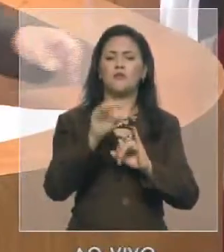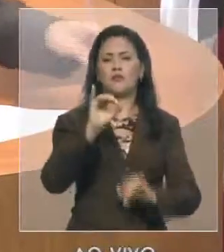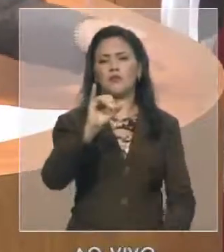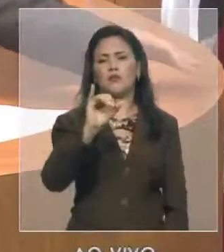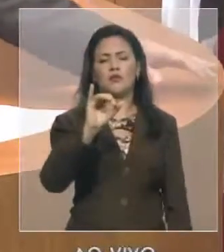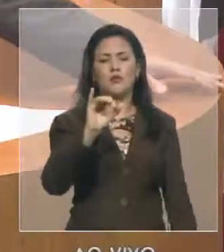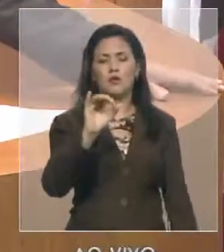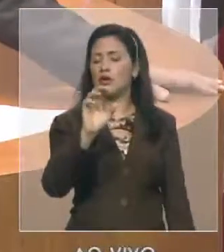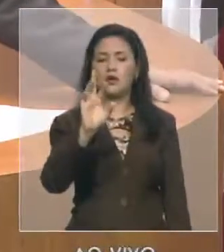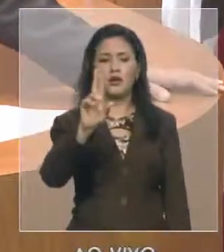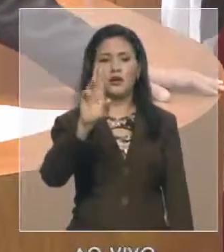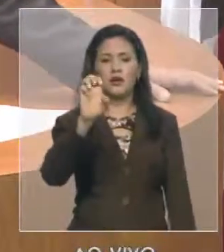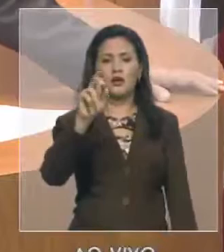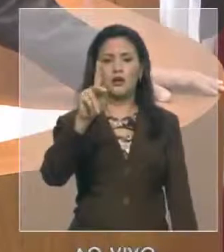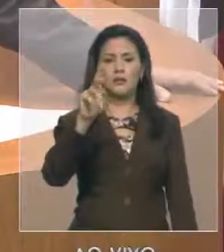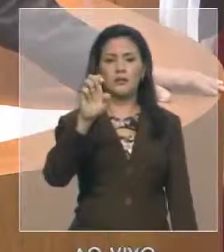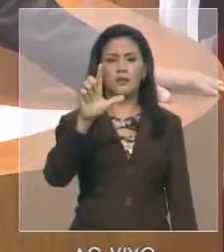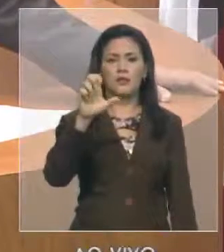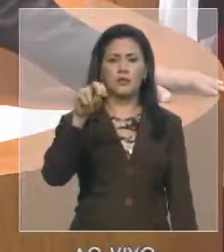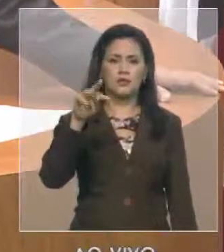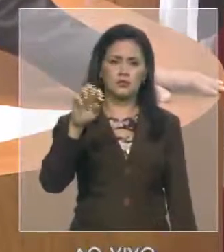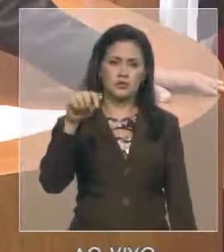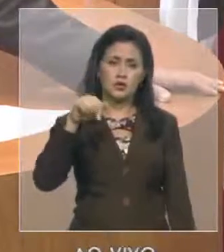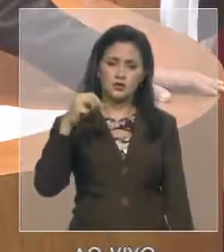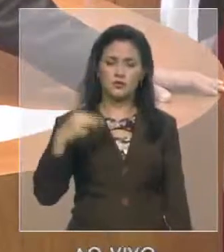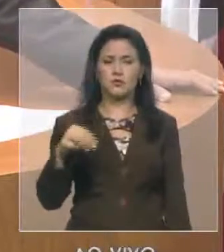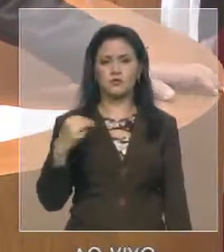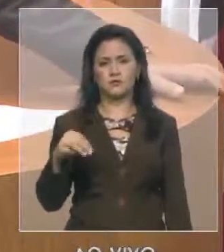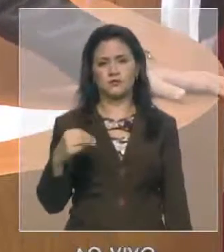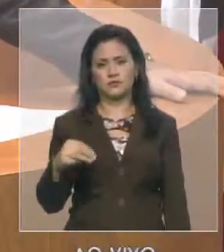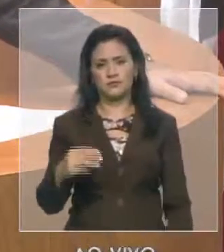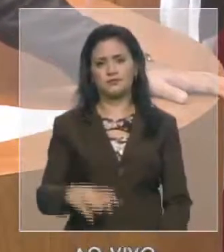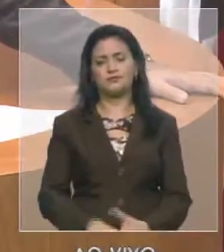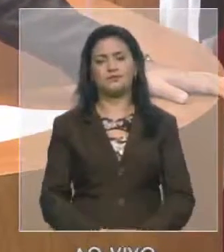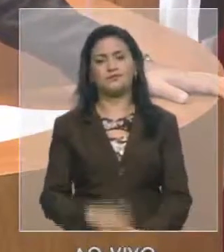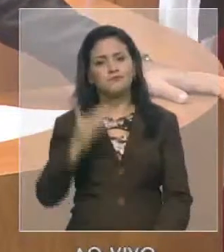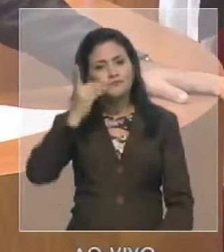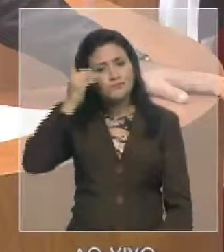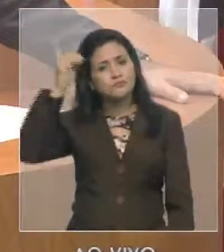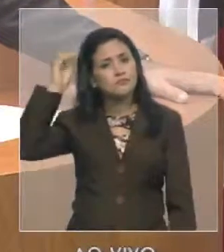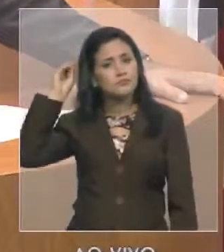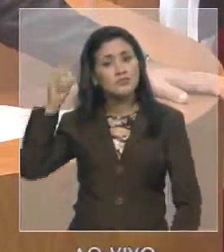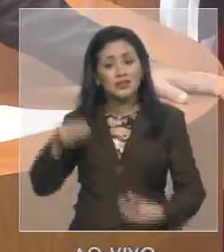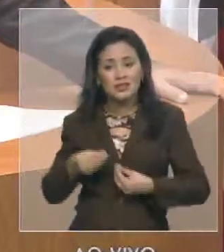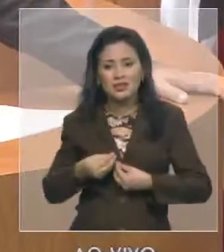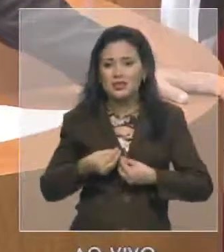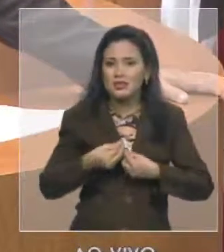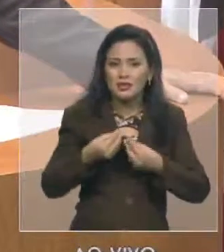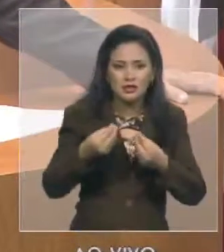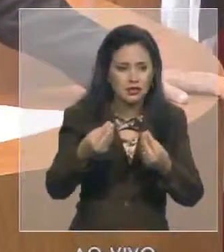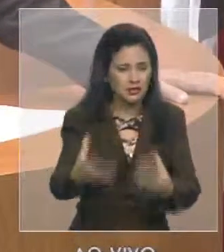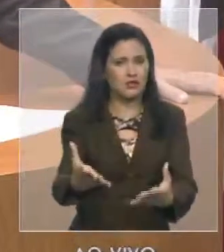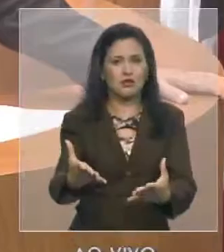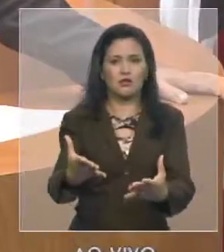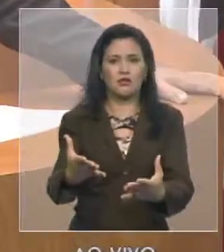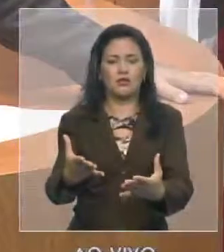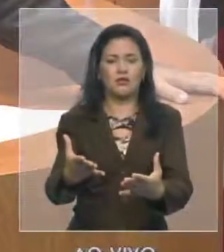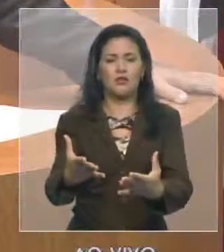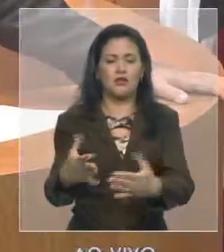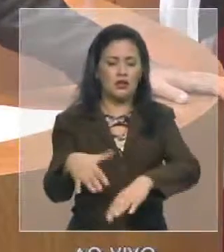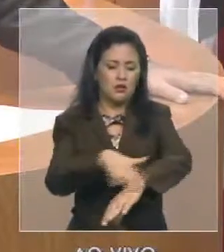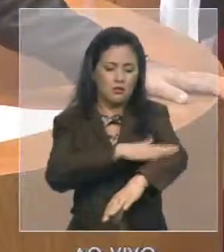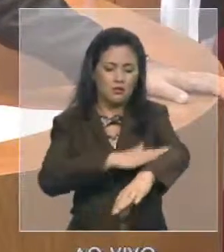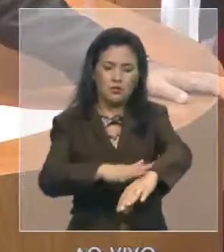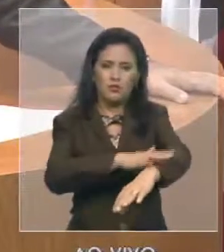presidenta Dilma, hoje está dando repelente a grávidas que estão incluídas no